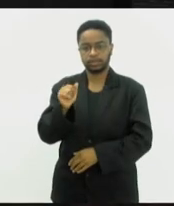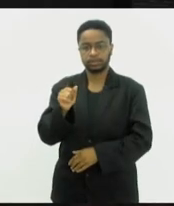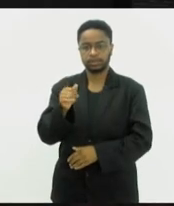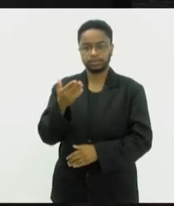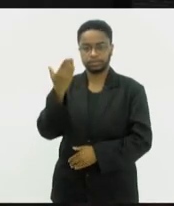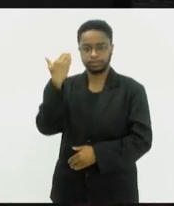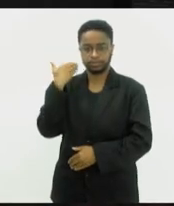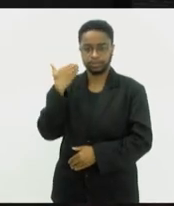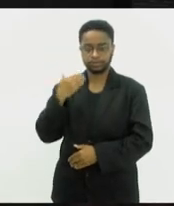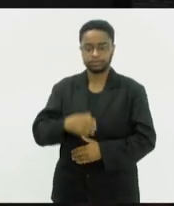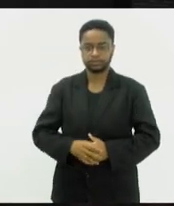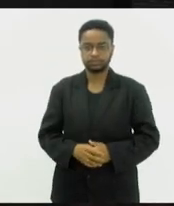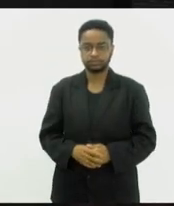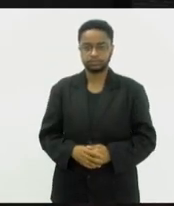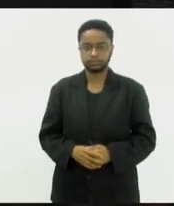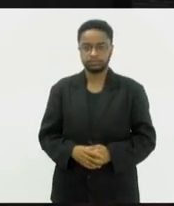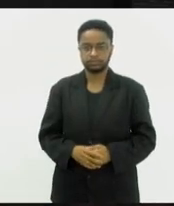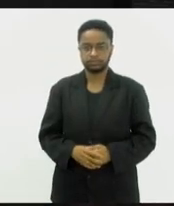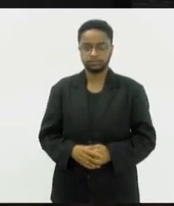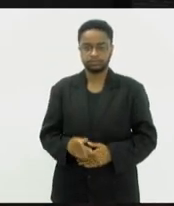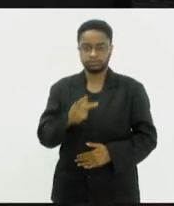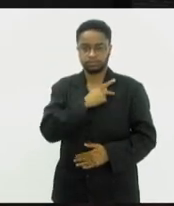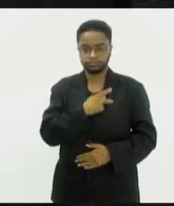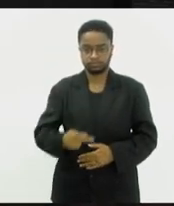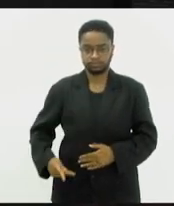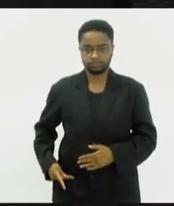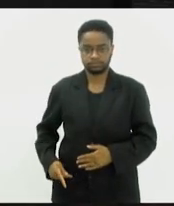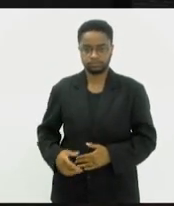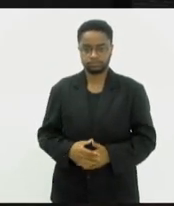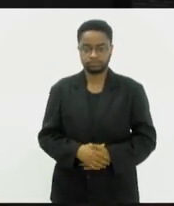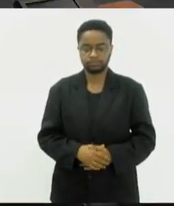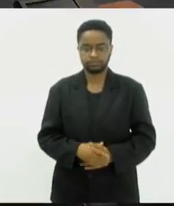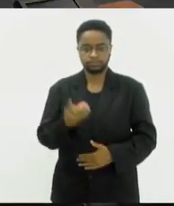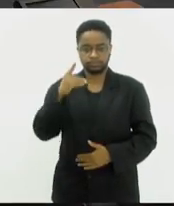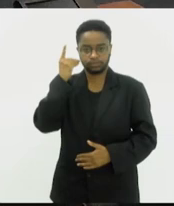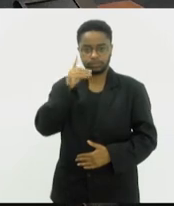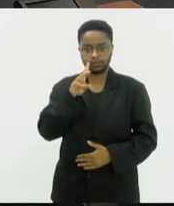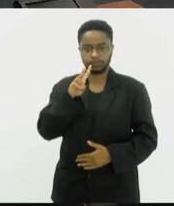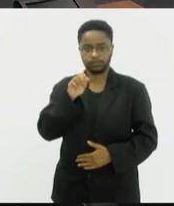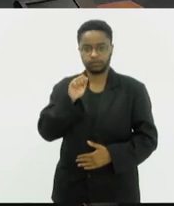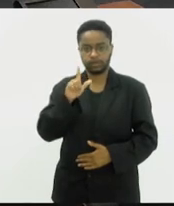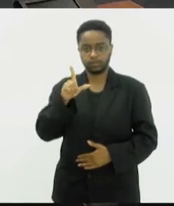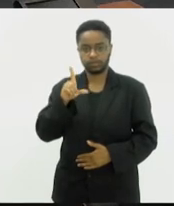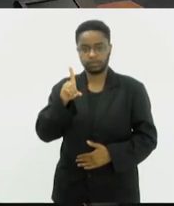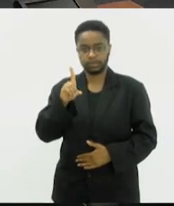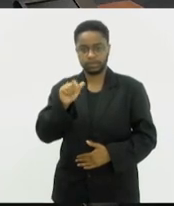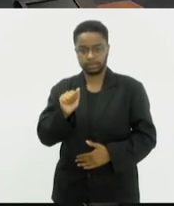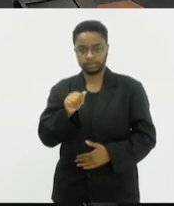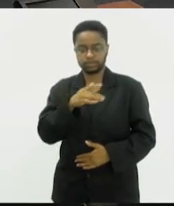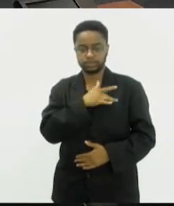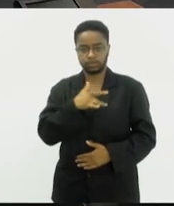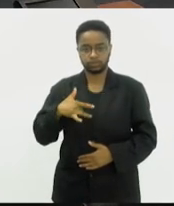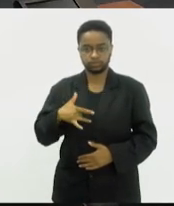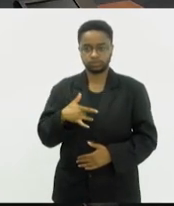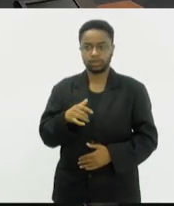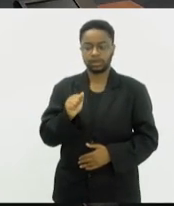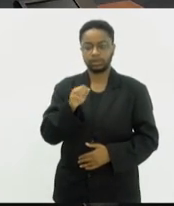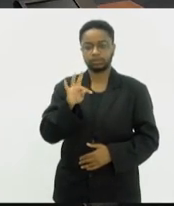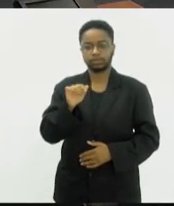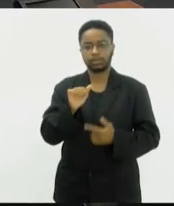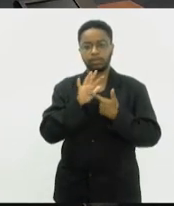anterior. Senhor presidente, deputado Valdeci da Saúde, a ata reflete com exatidão o ocorrido